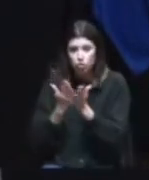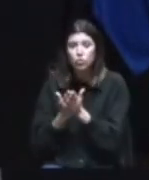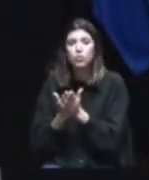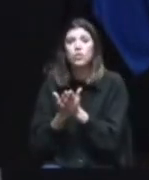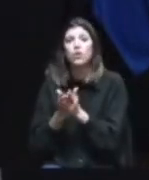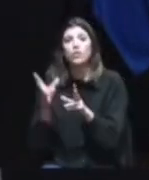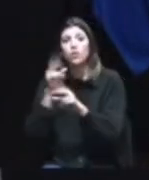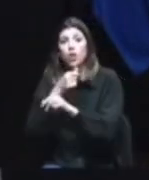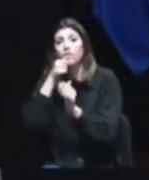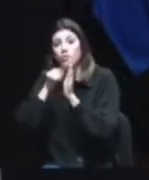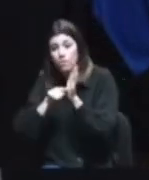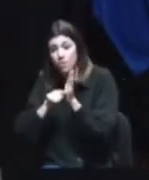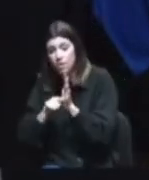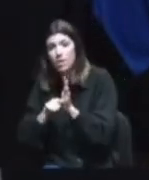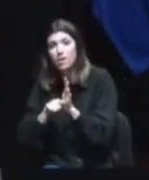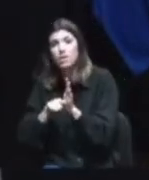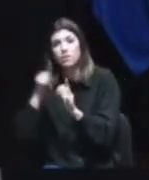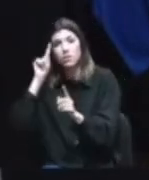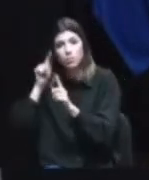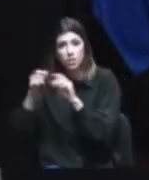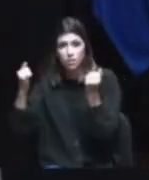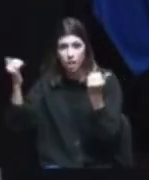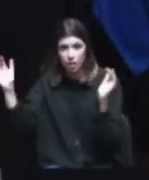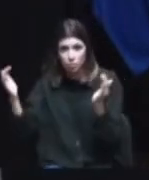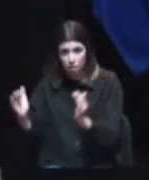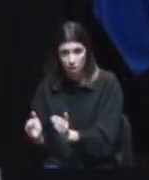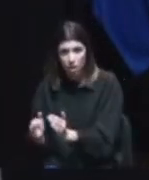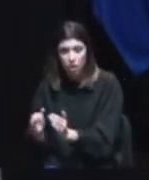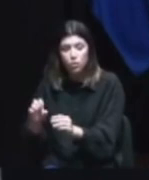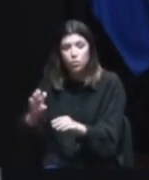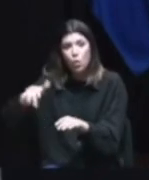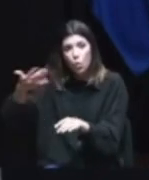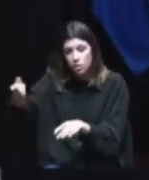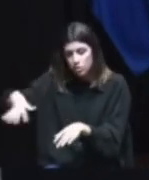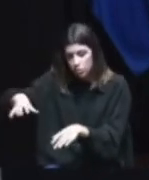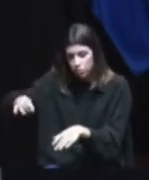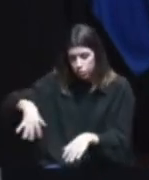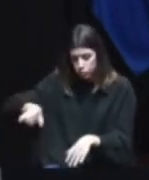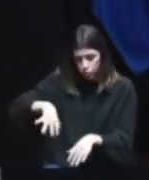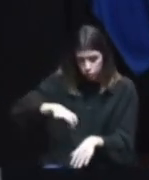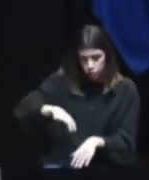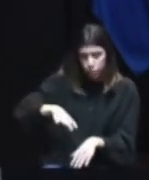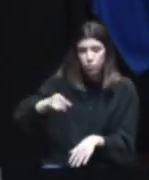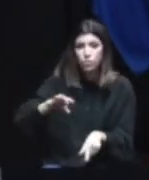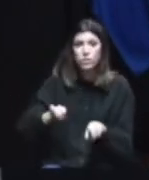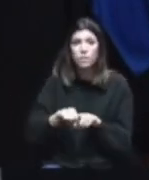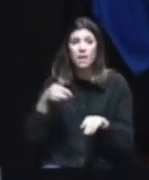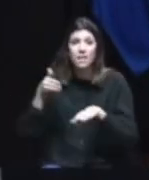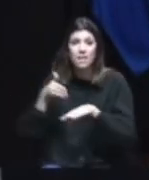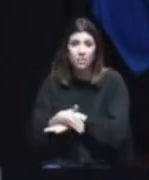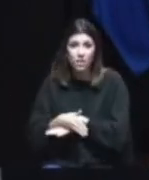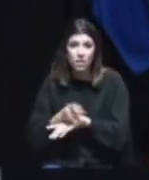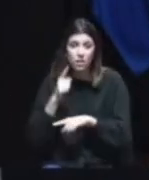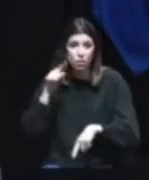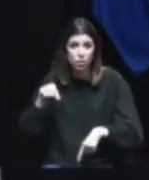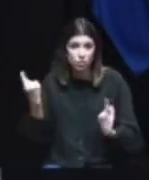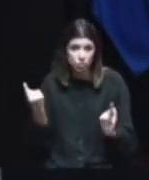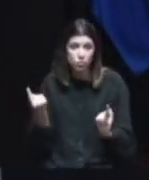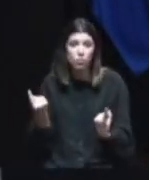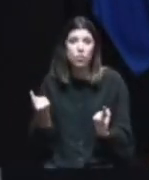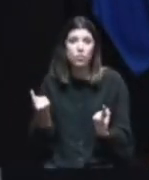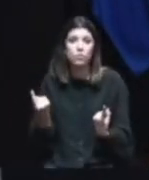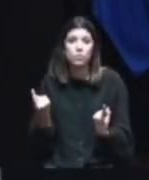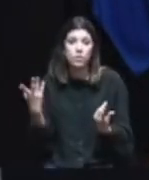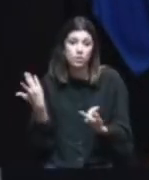criação e implementação de outras zonas de emissões reduzidas na cidade de Lisboa, nos projetos de intervenção e reformulação do espaço público, como é o processo que está em